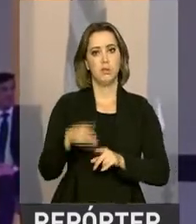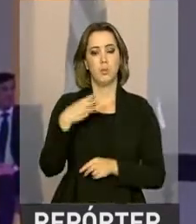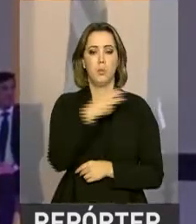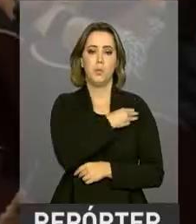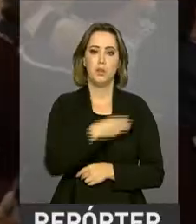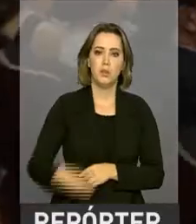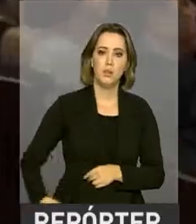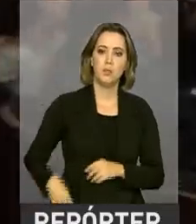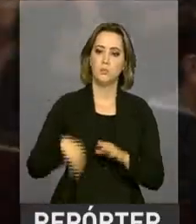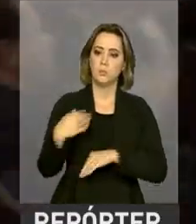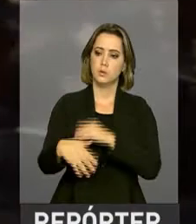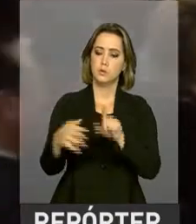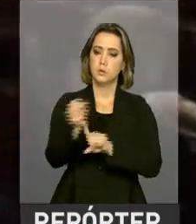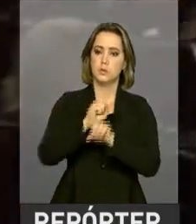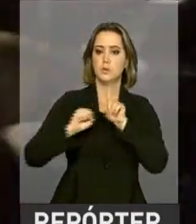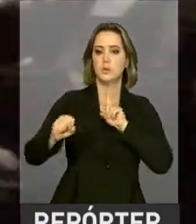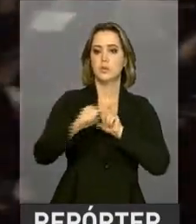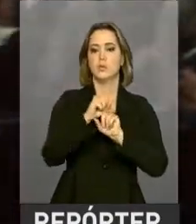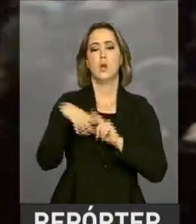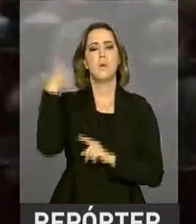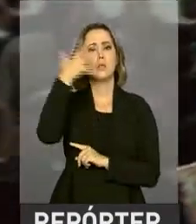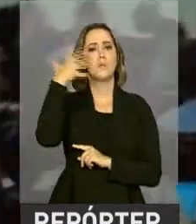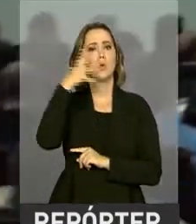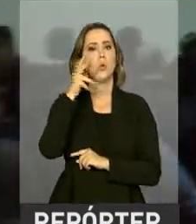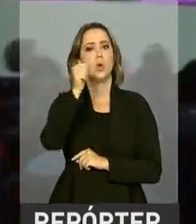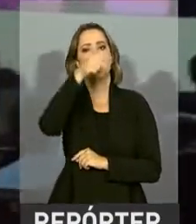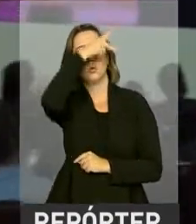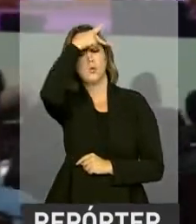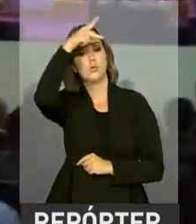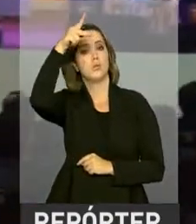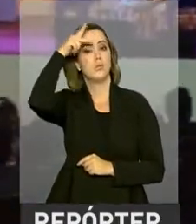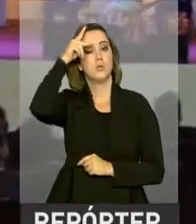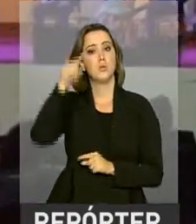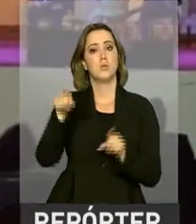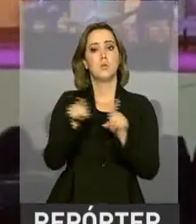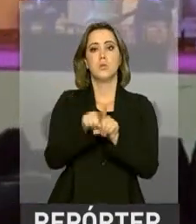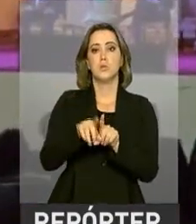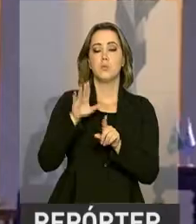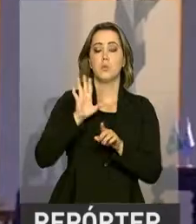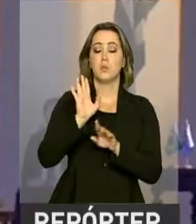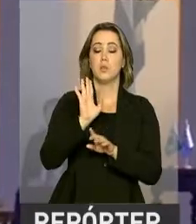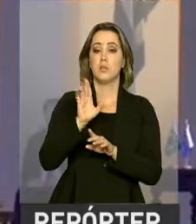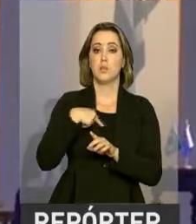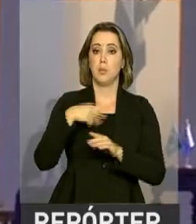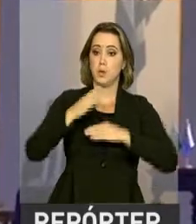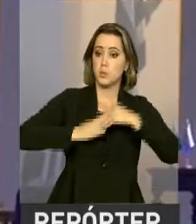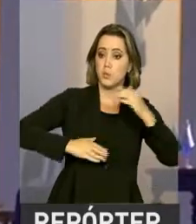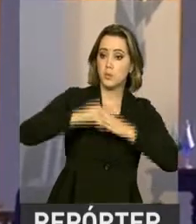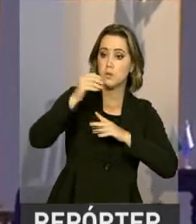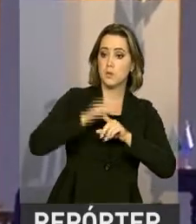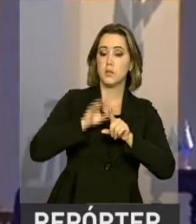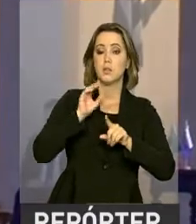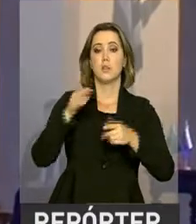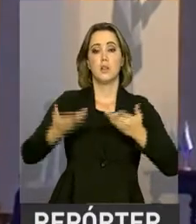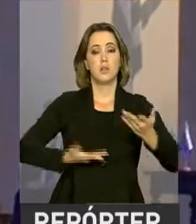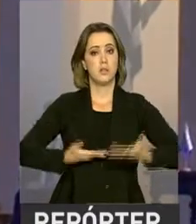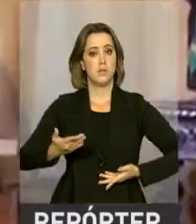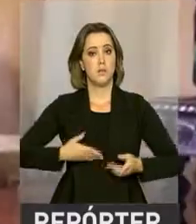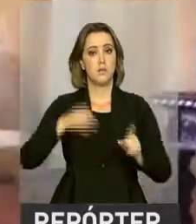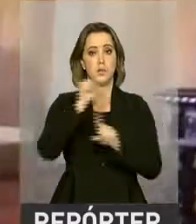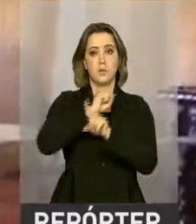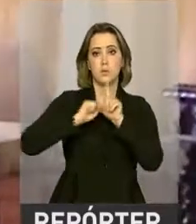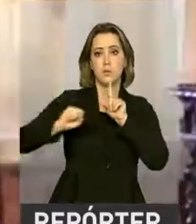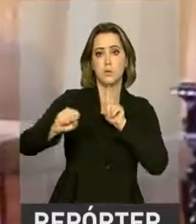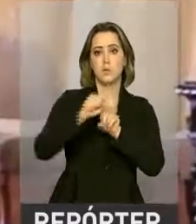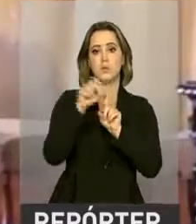Osmar Terra, explicou à plateia formada por prefeitos e profissionais de assistência social a importância do programa Criança Feliz. A adesão